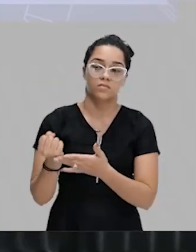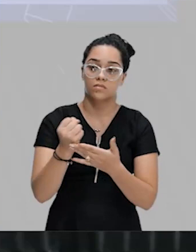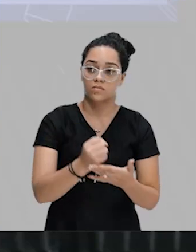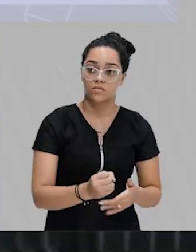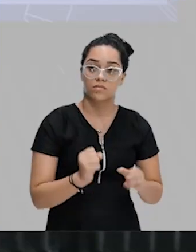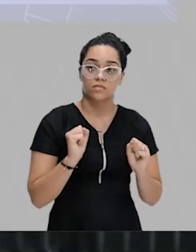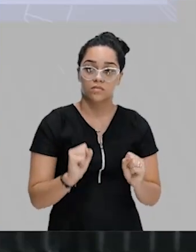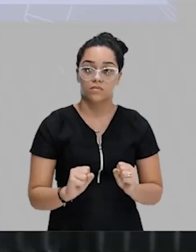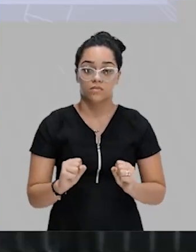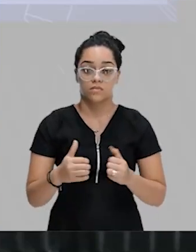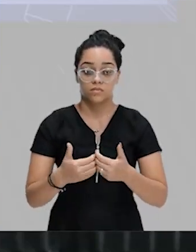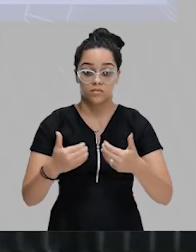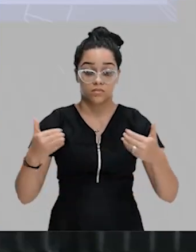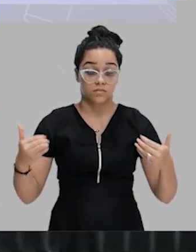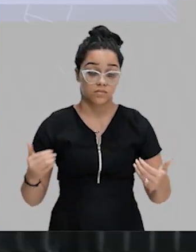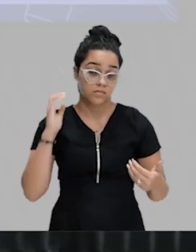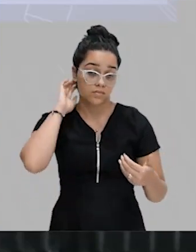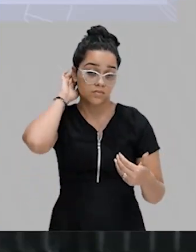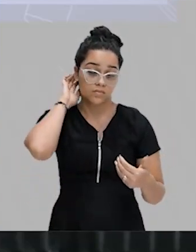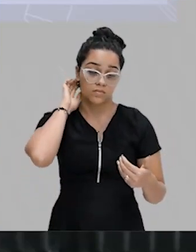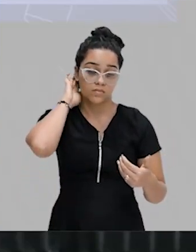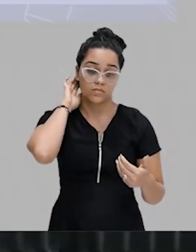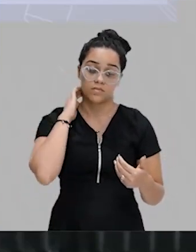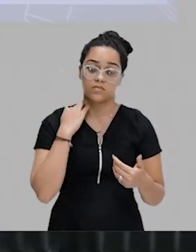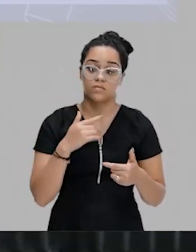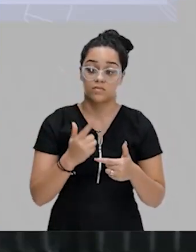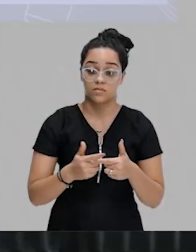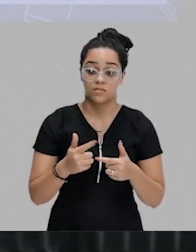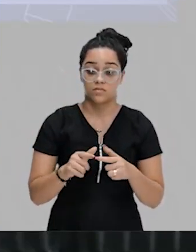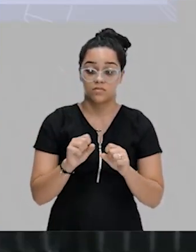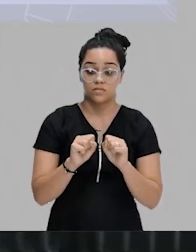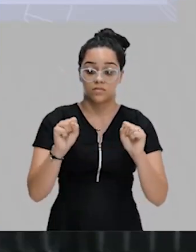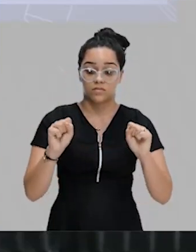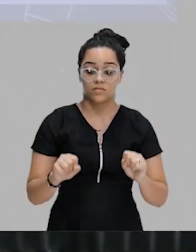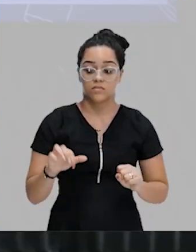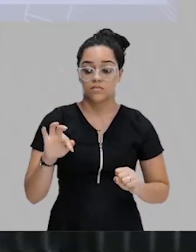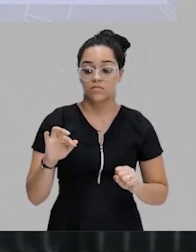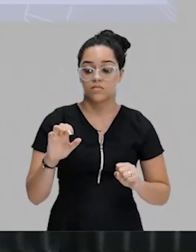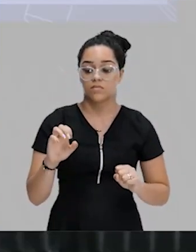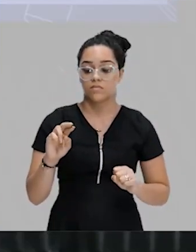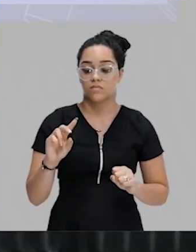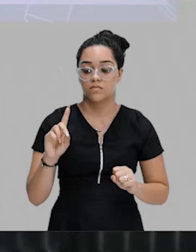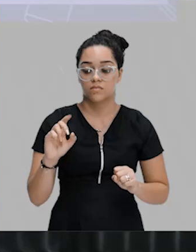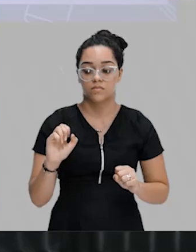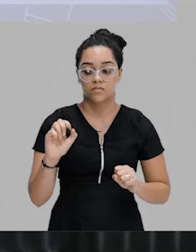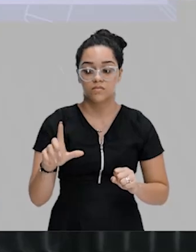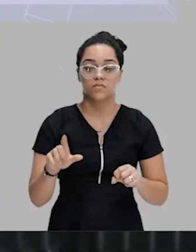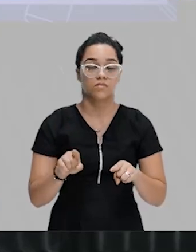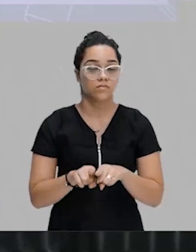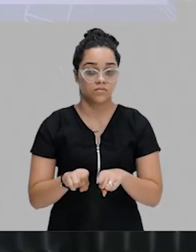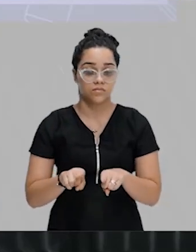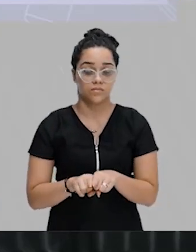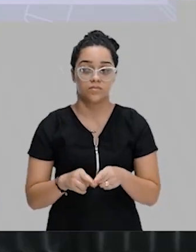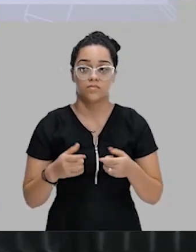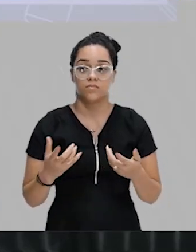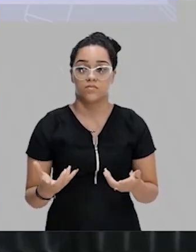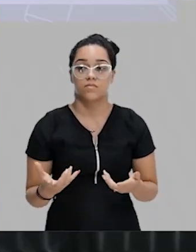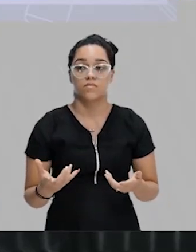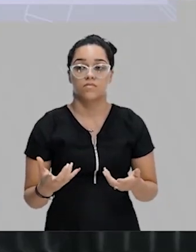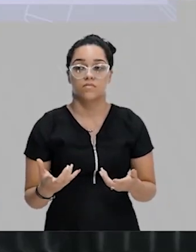a desarticulação, para a crise do sistema feudal. Onde essa crise ela é também